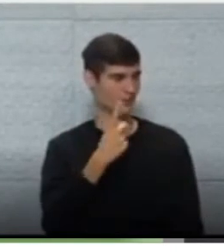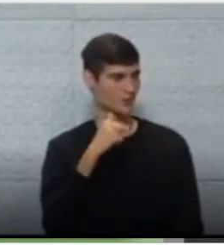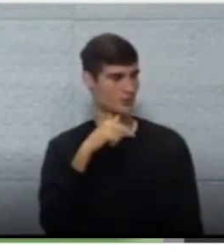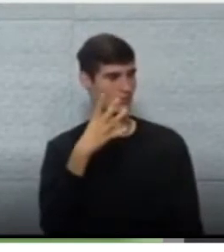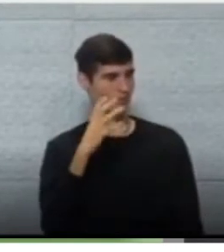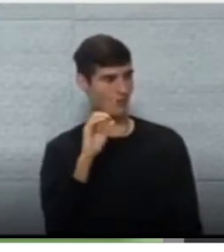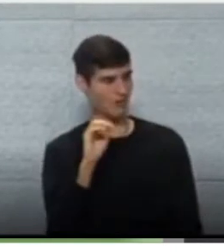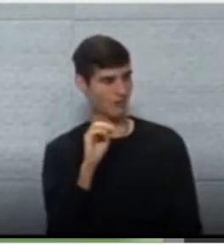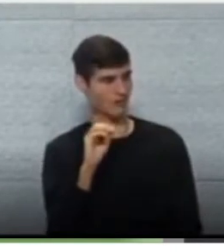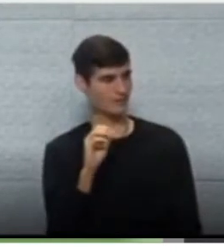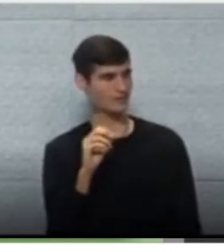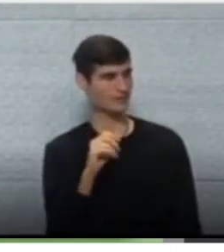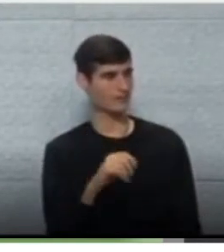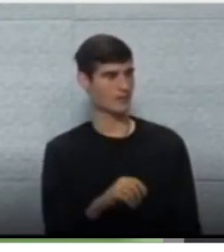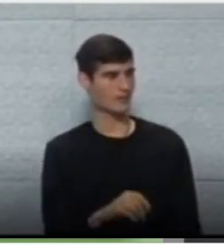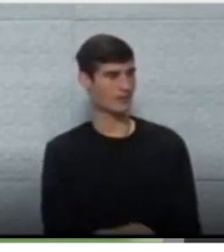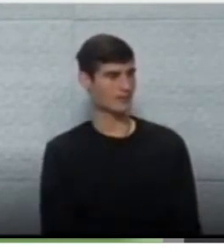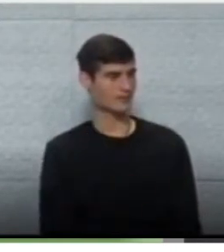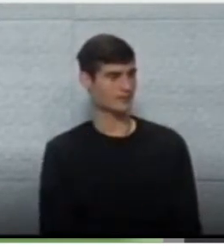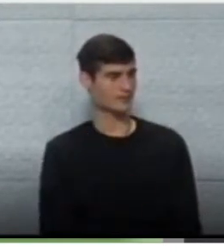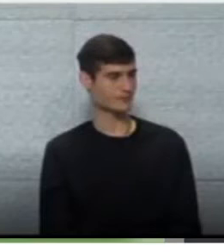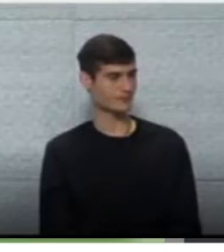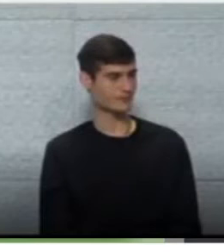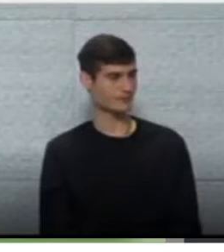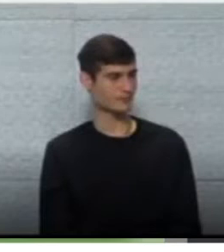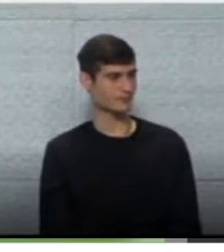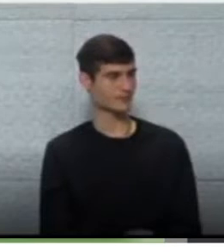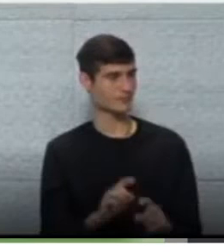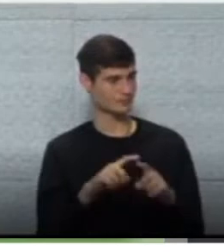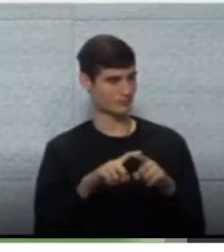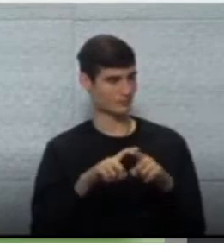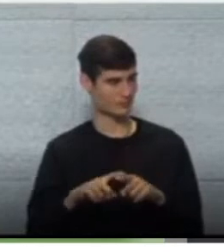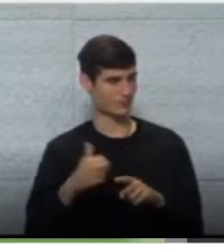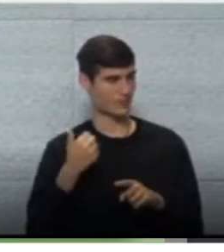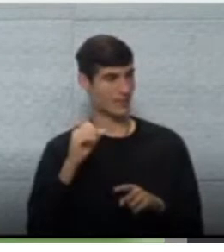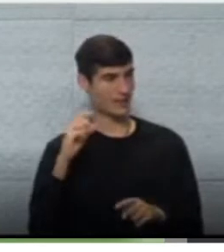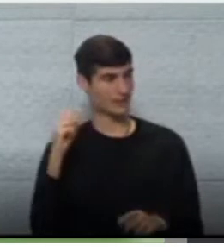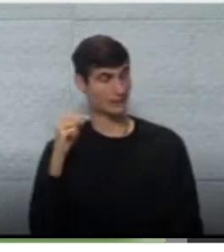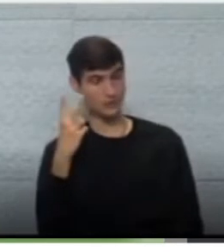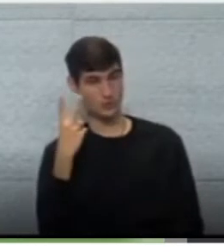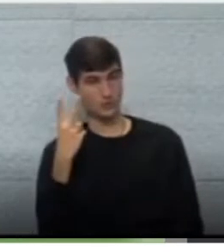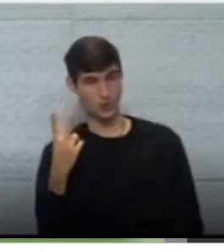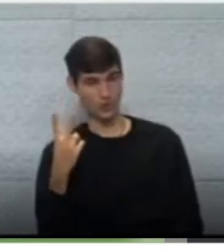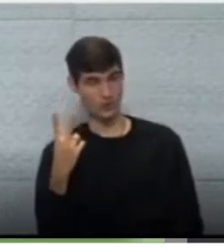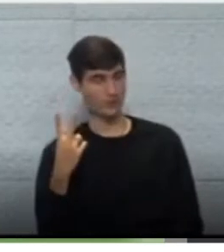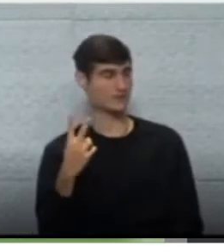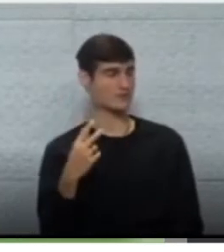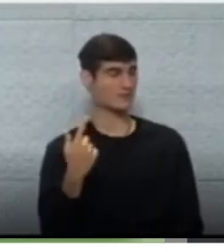Então, 10 ao quadrado. E se a gente fizer o arredondamento, seria, então, fazer a vírgula andar.